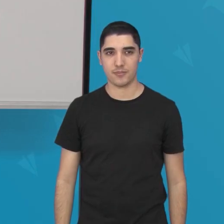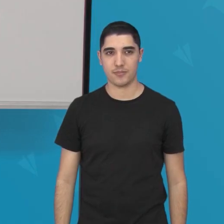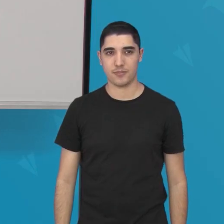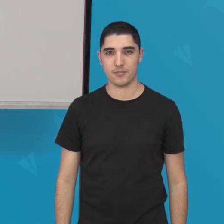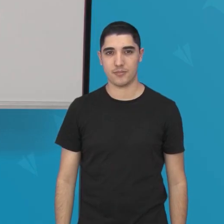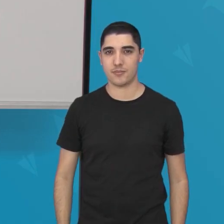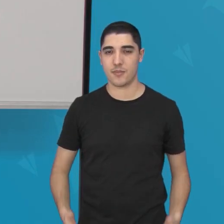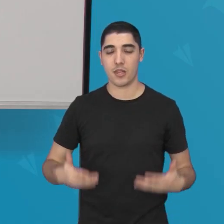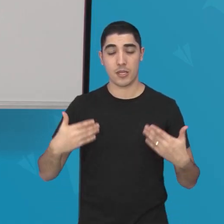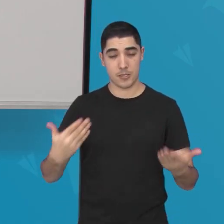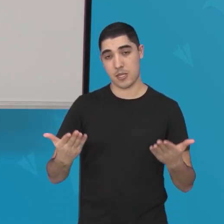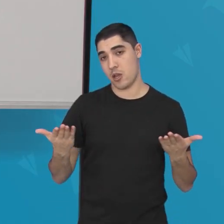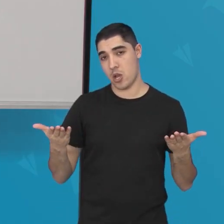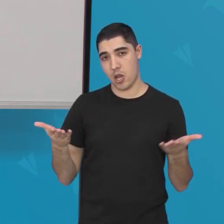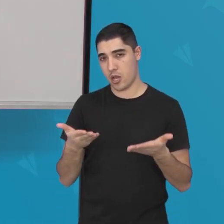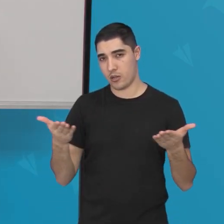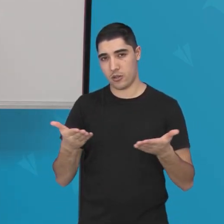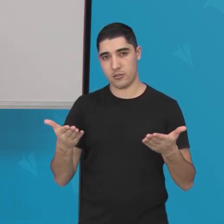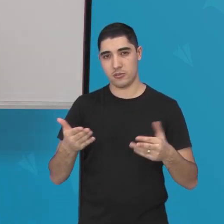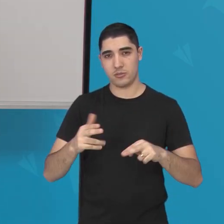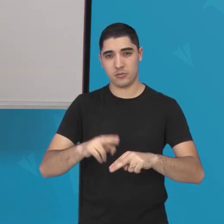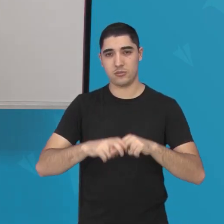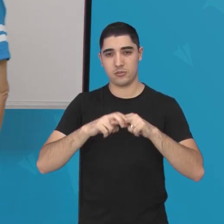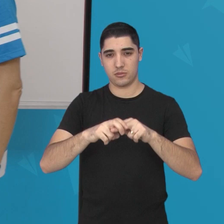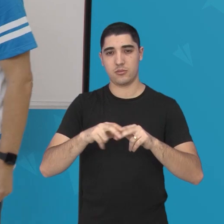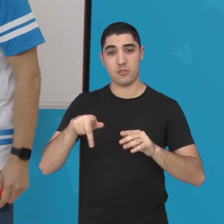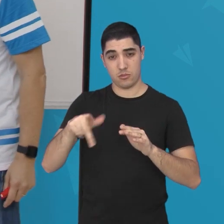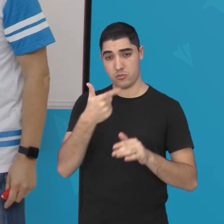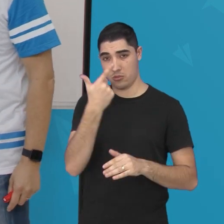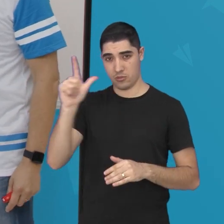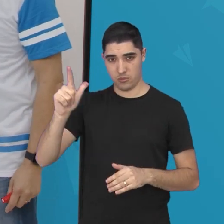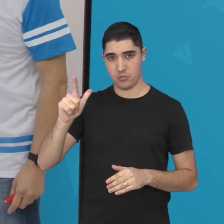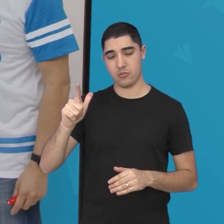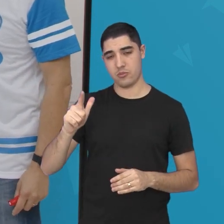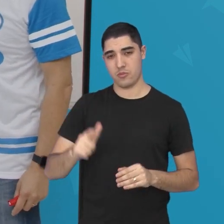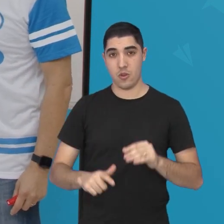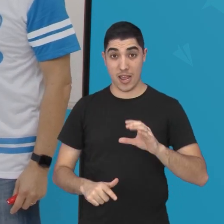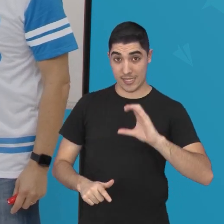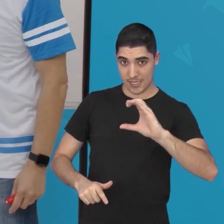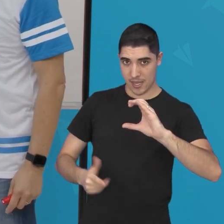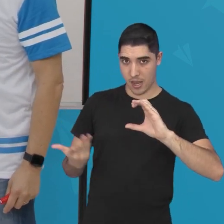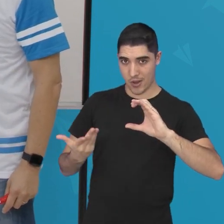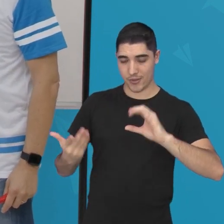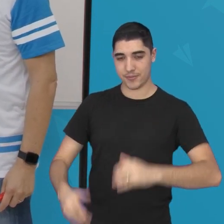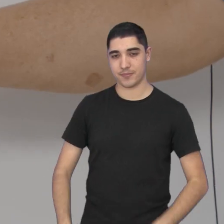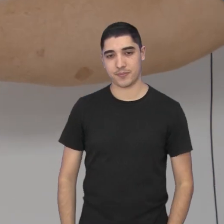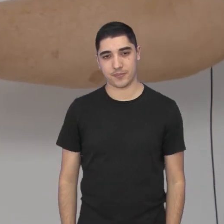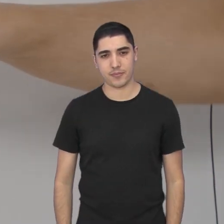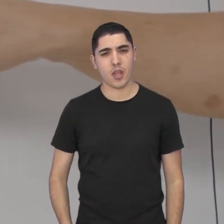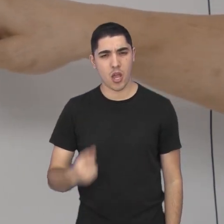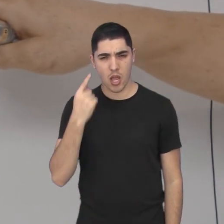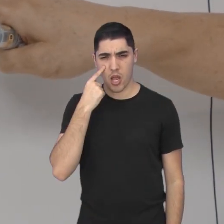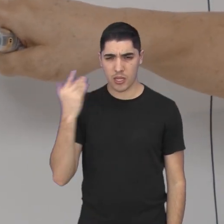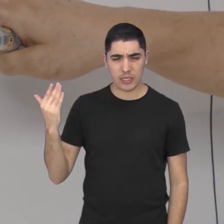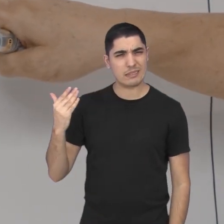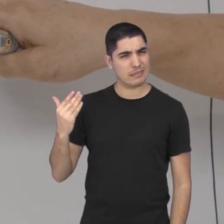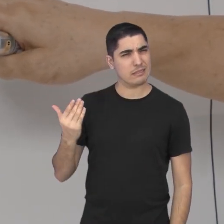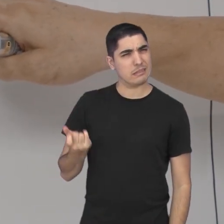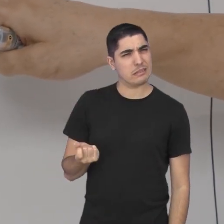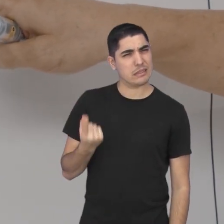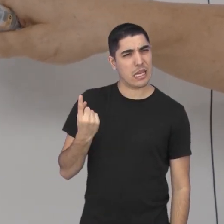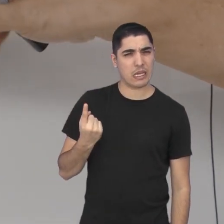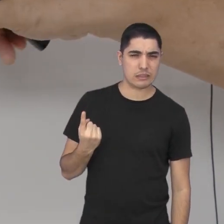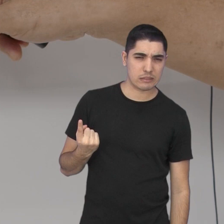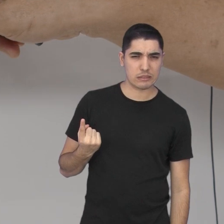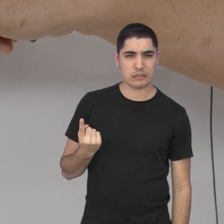Bom, então, vamos fazer mais esse último exercício aqui. Olhando para ele, ele está um pouco